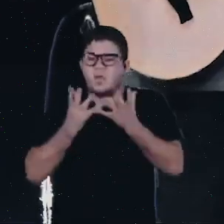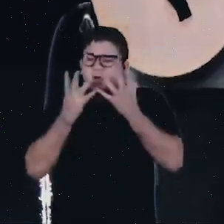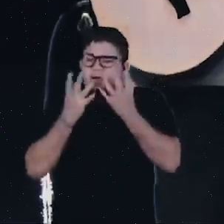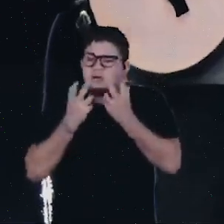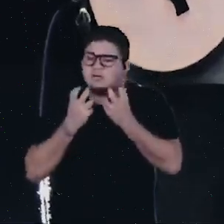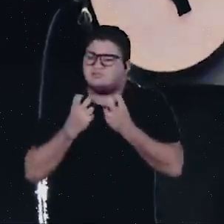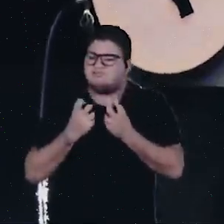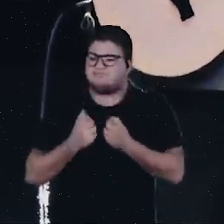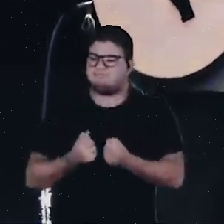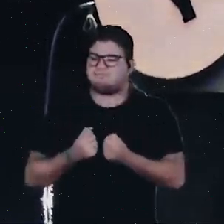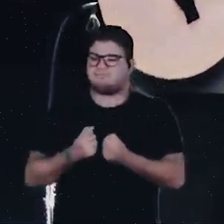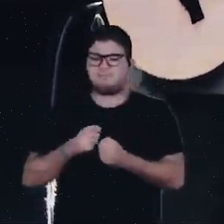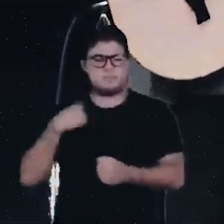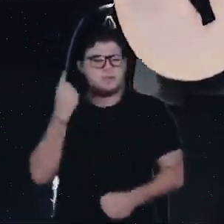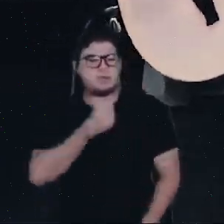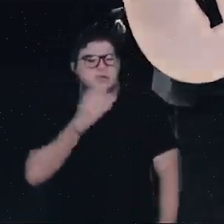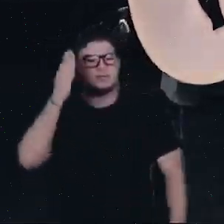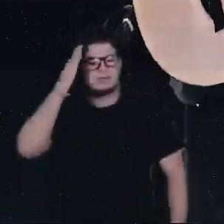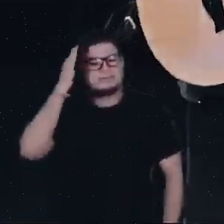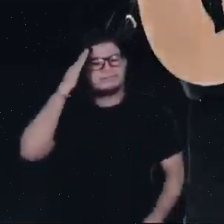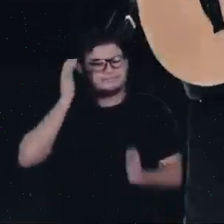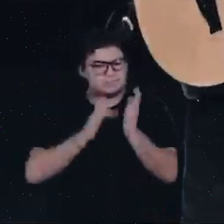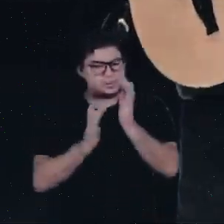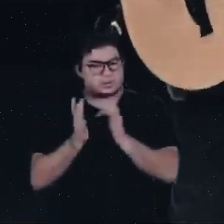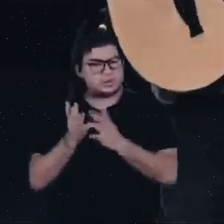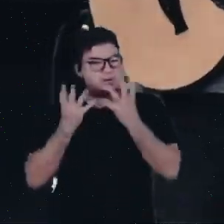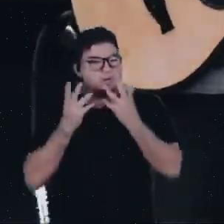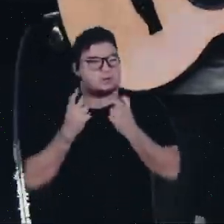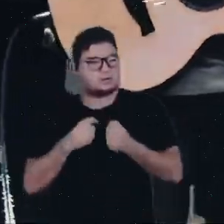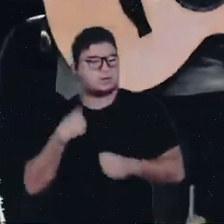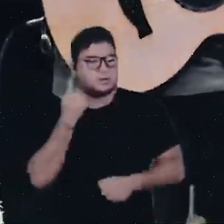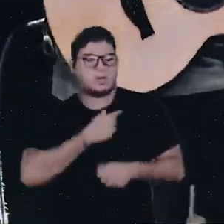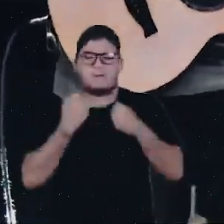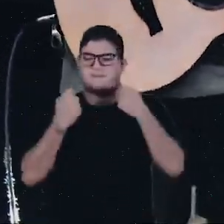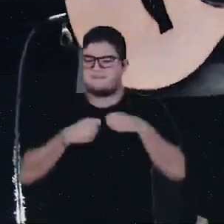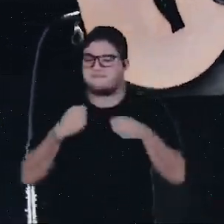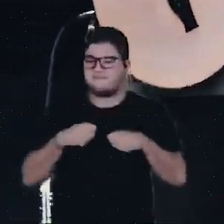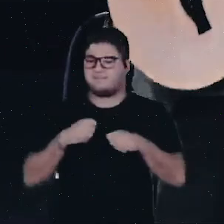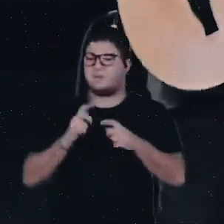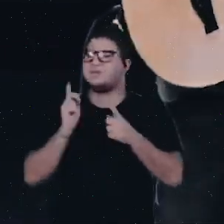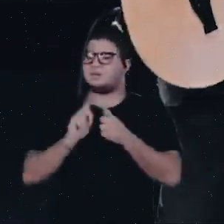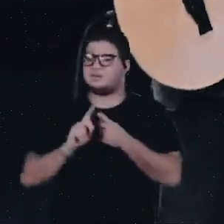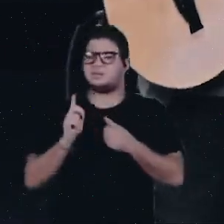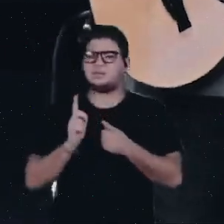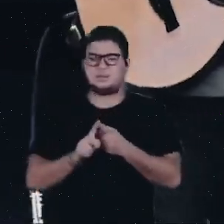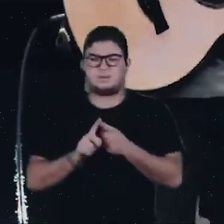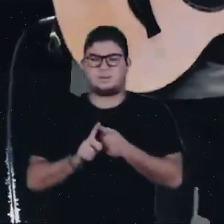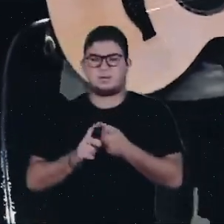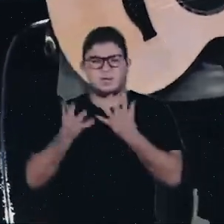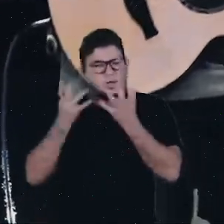aceitação. A gente sabe que Jesus nos aceitou, mas nós precisamos também fazer a mesma coisa.